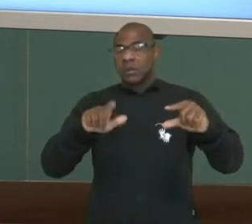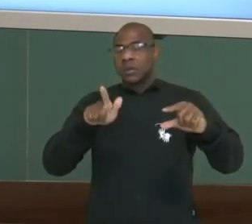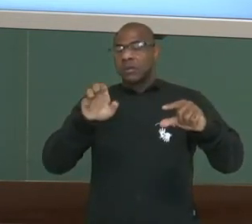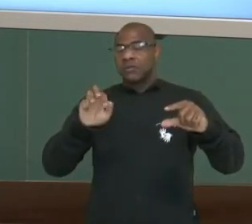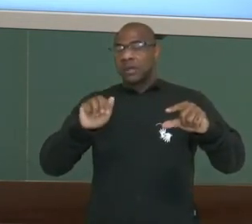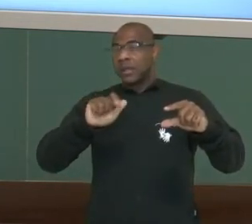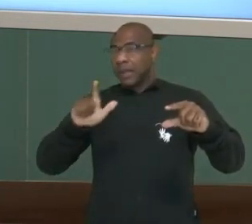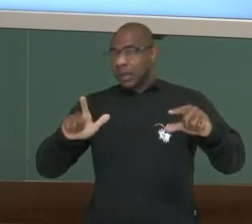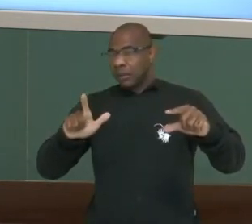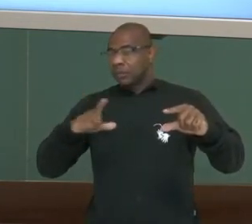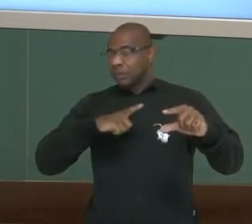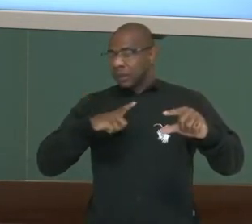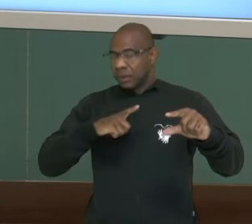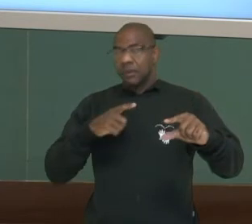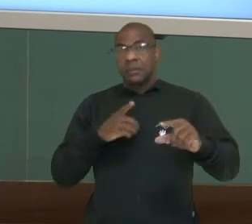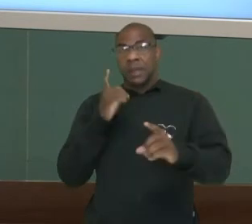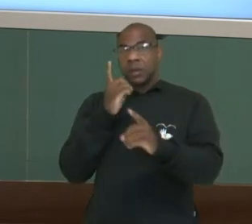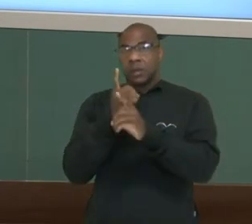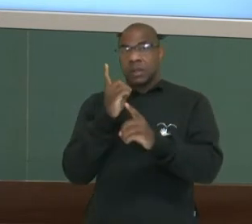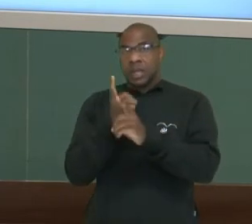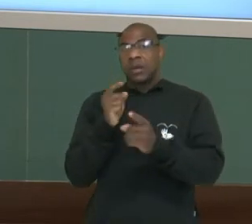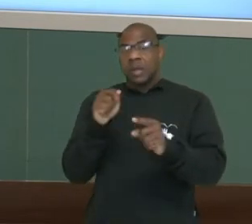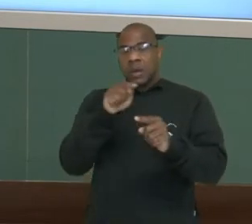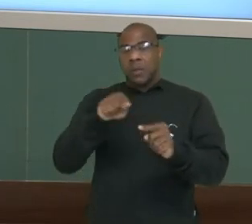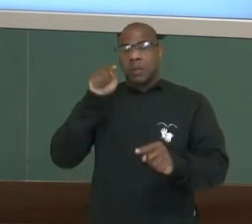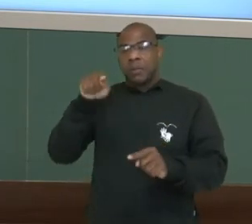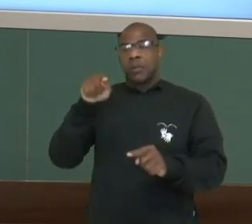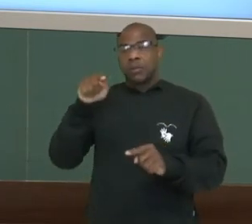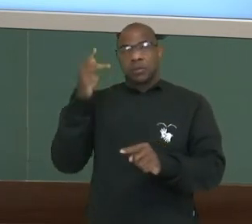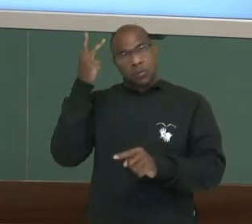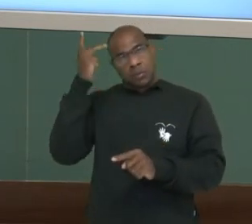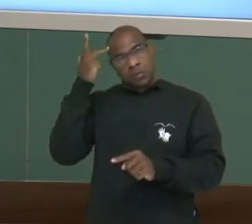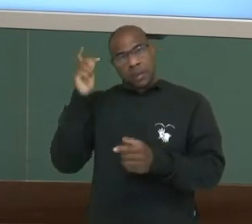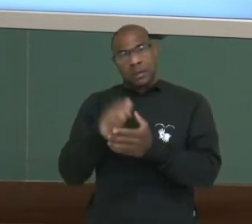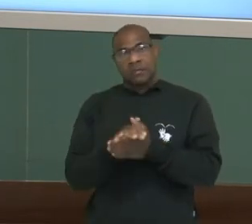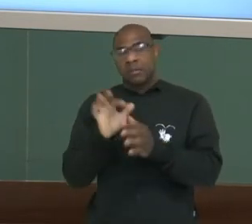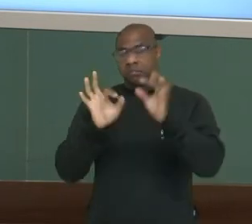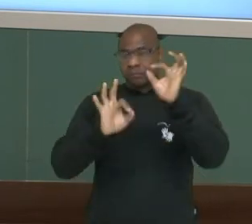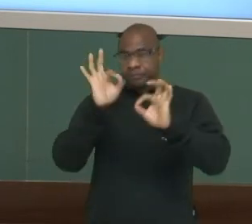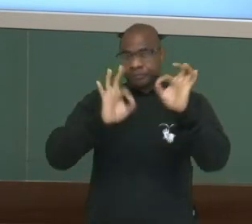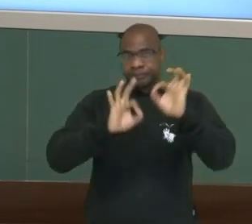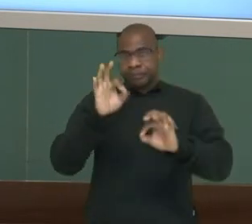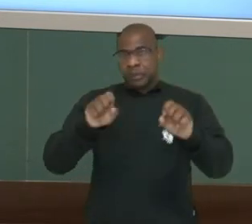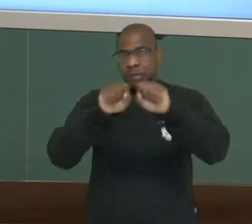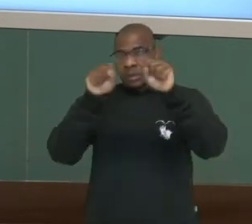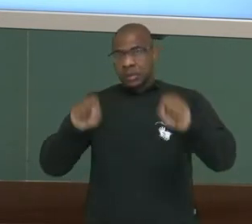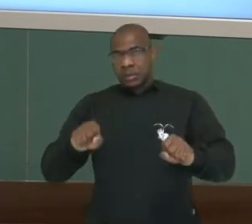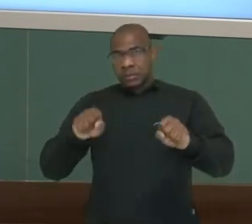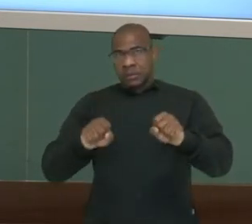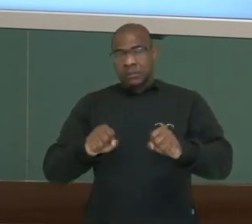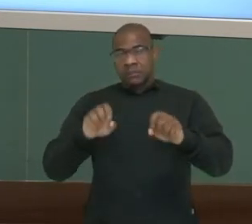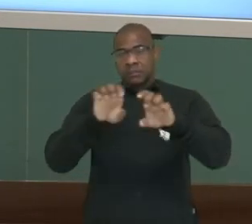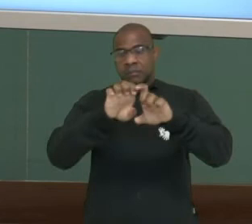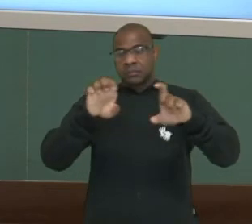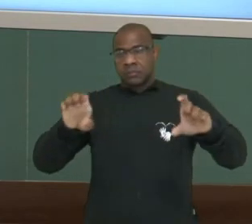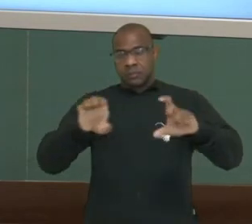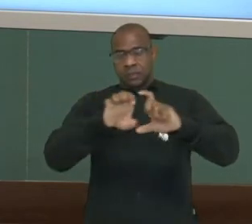geral. Para a gente encontrar o ponto em comum, o que que a gente vai fazer? Vamos montar o sistema de